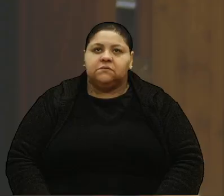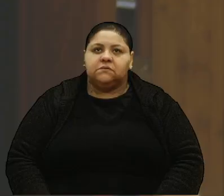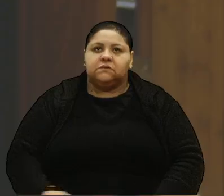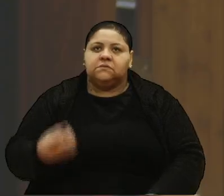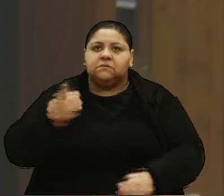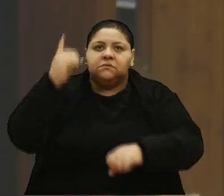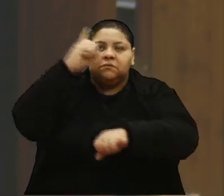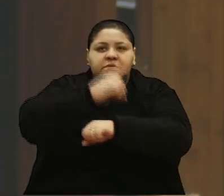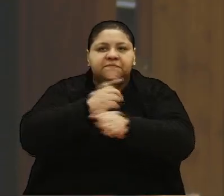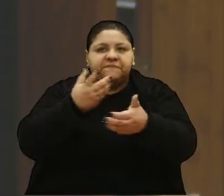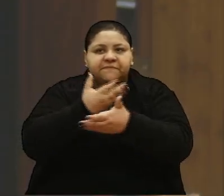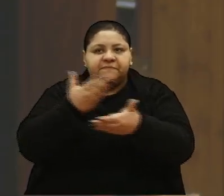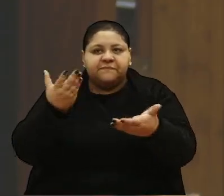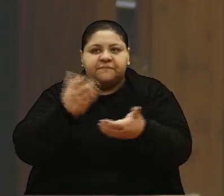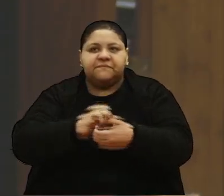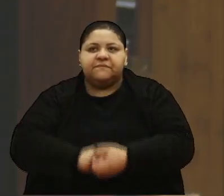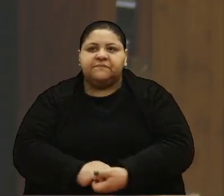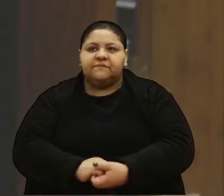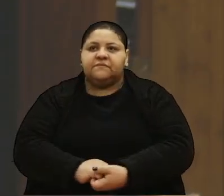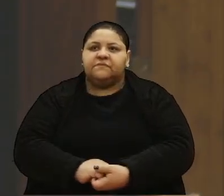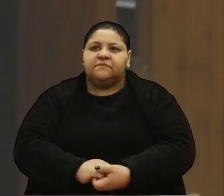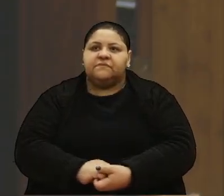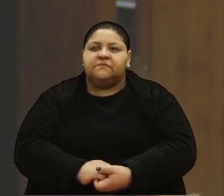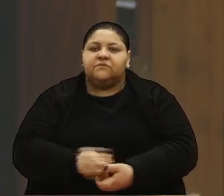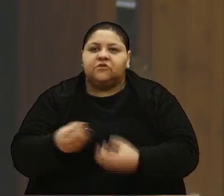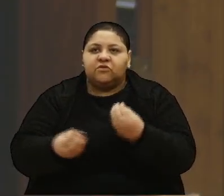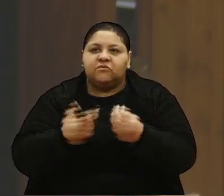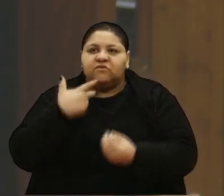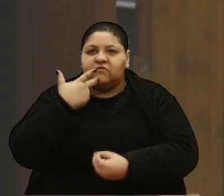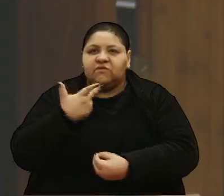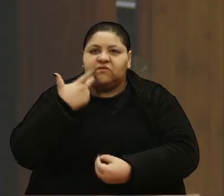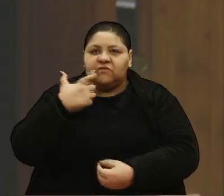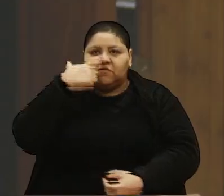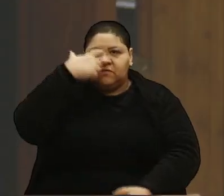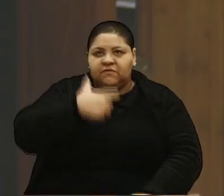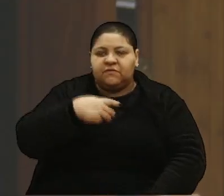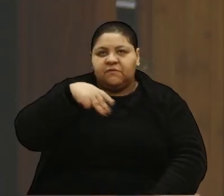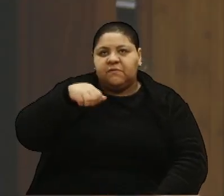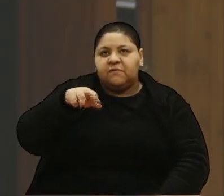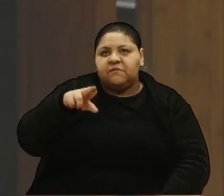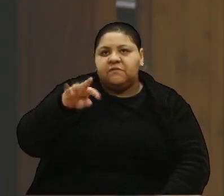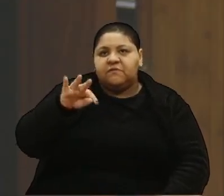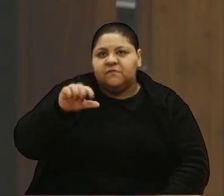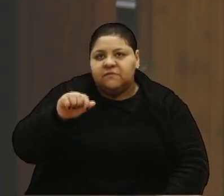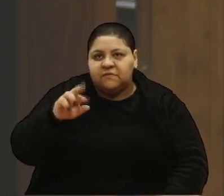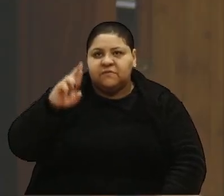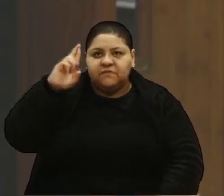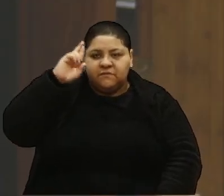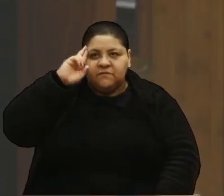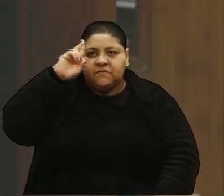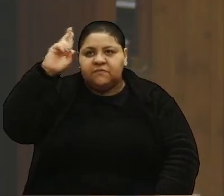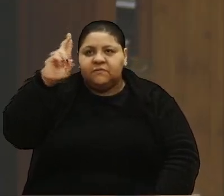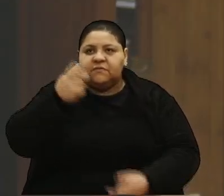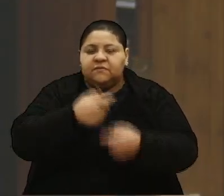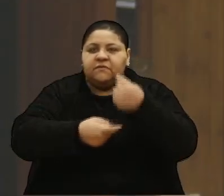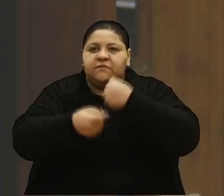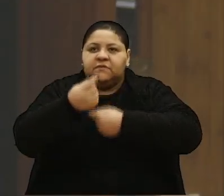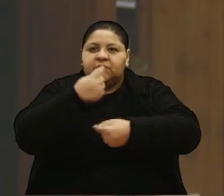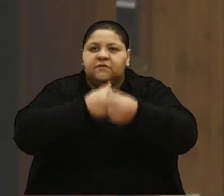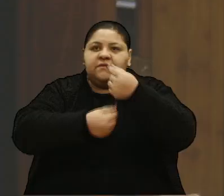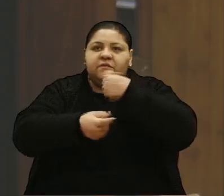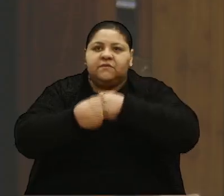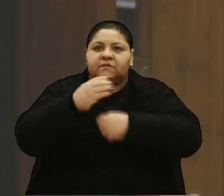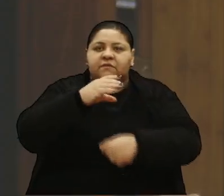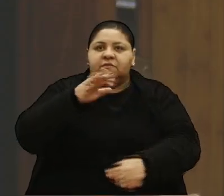Bom dia a todos. Como foi dito, então, sou Marta Bertotti, diretora administrativa do